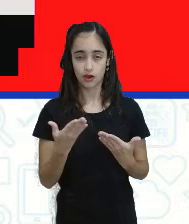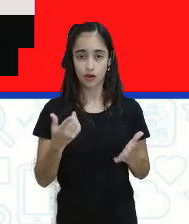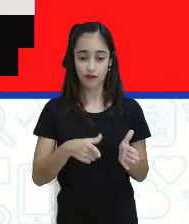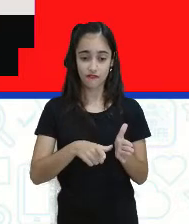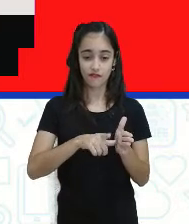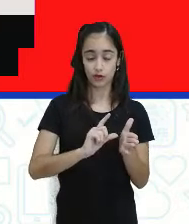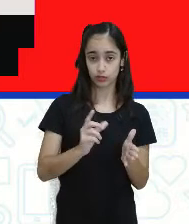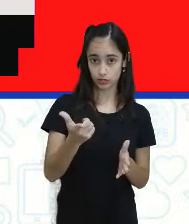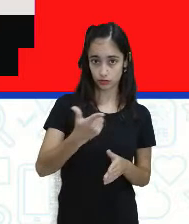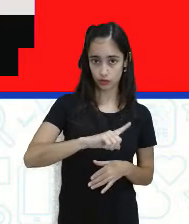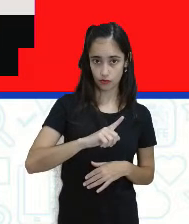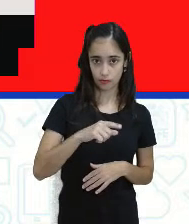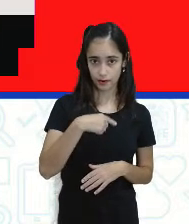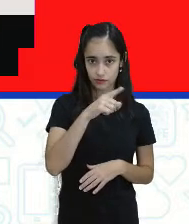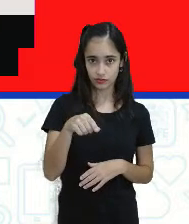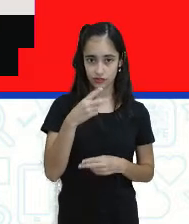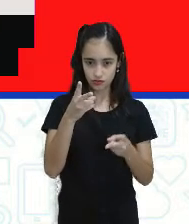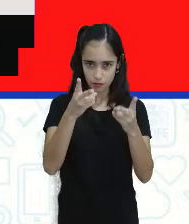foi inventado em